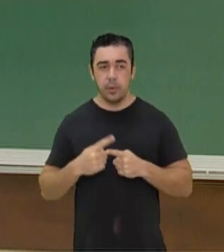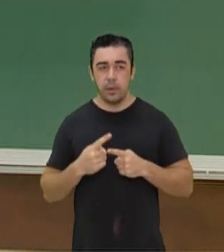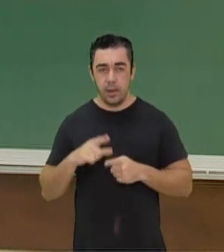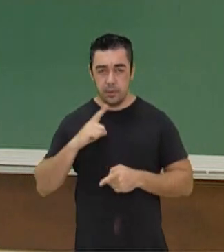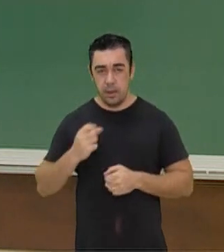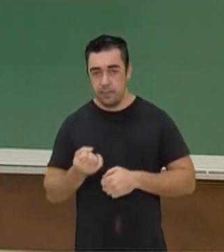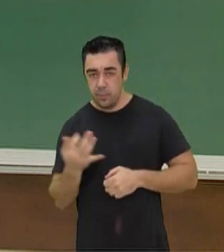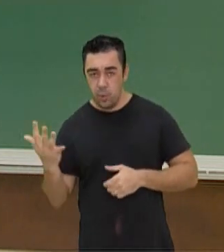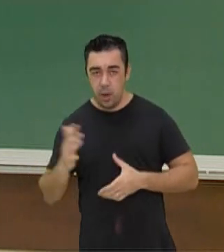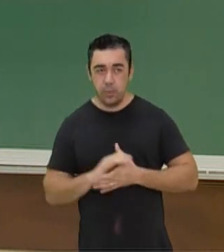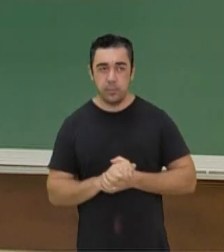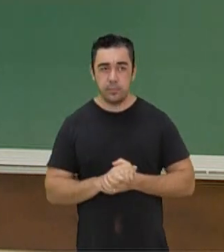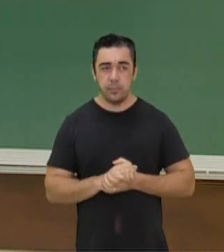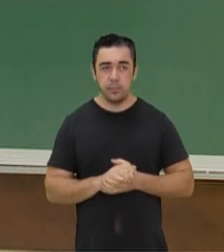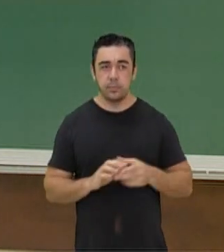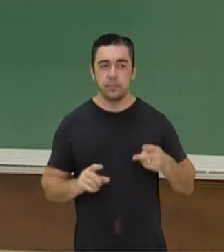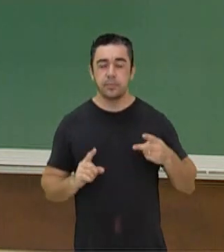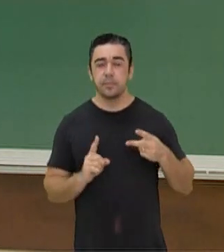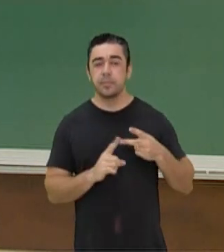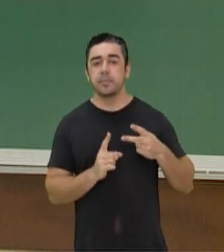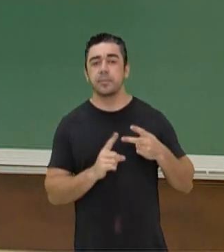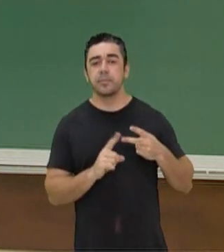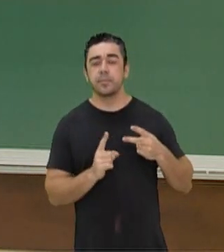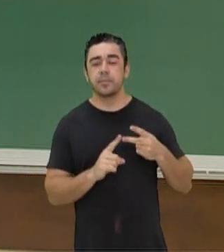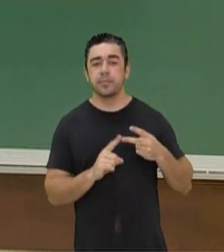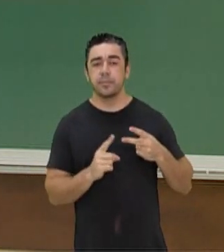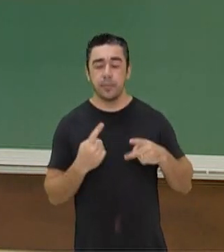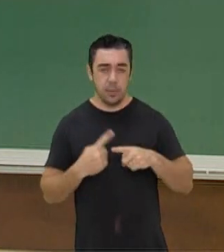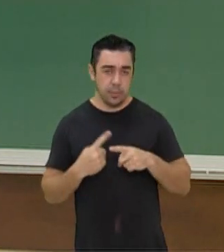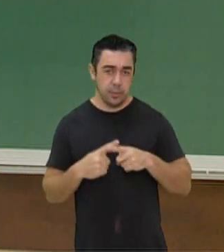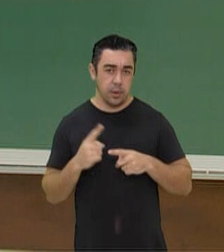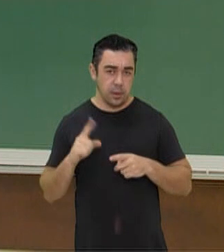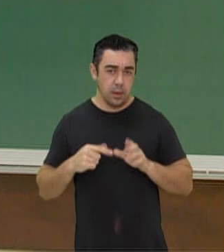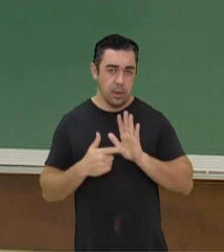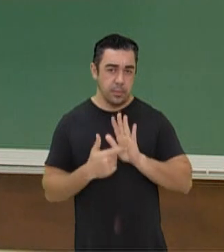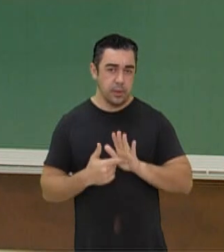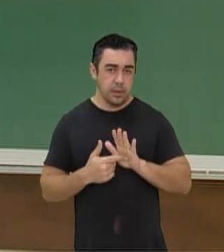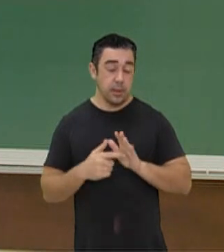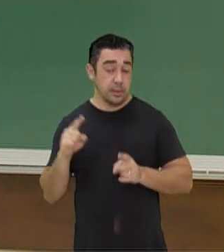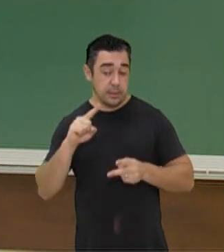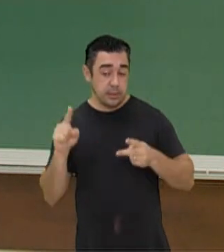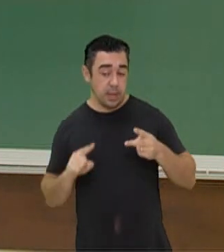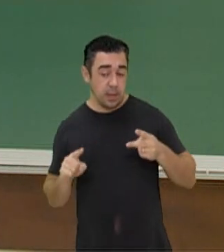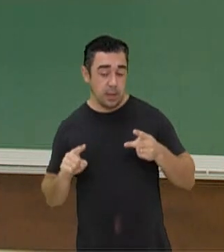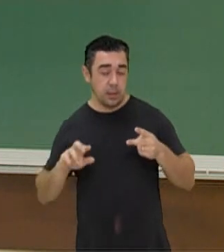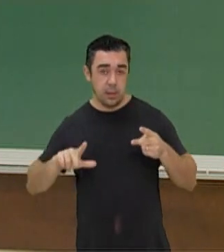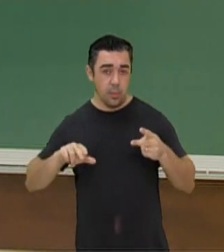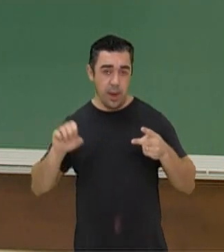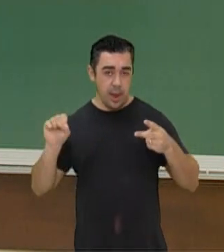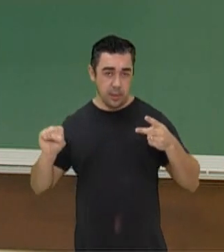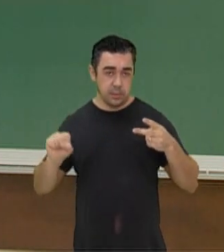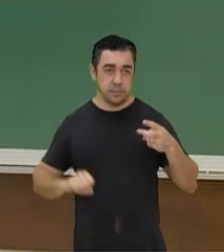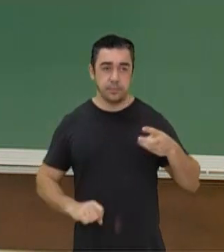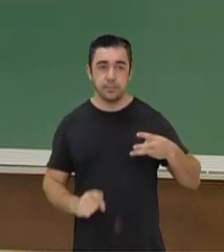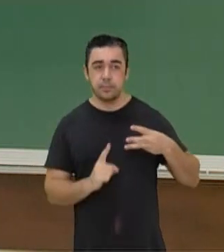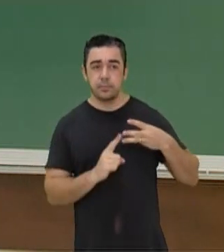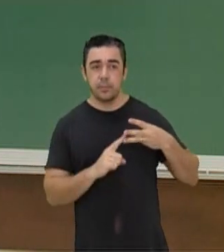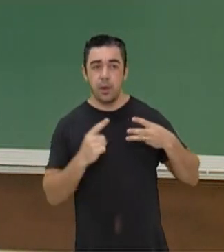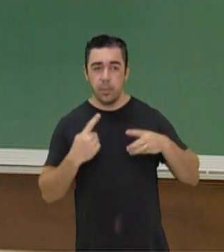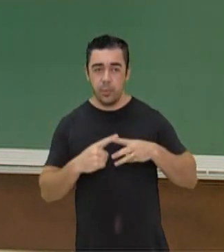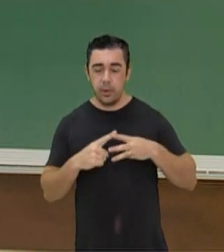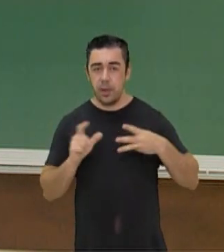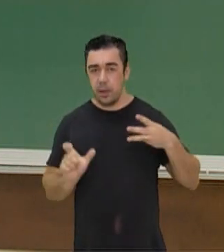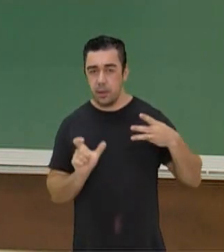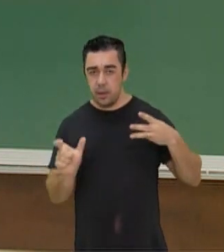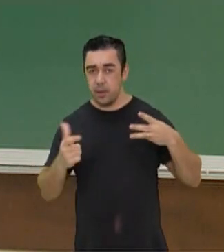está no plural? Não sei, né? Porque apresenta o som de Z e o não de S? Porque o